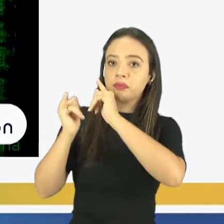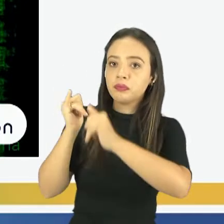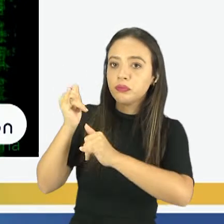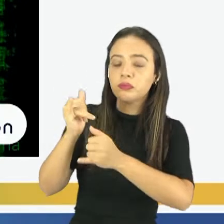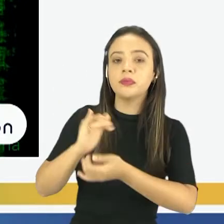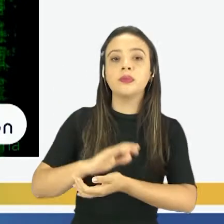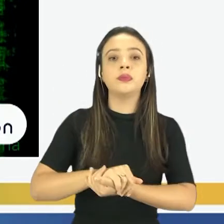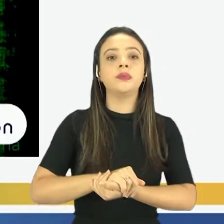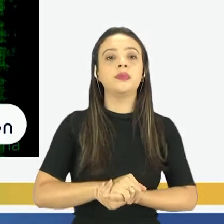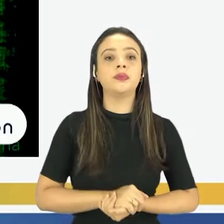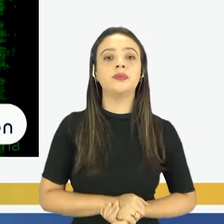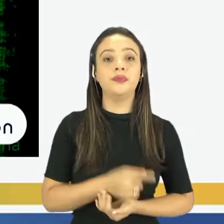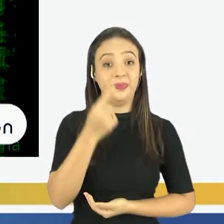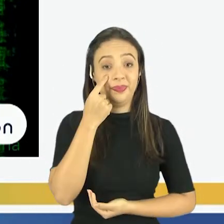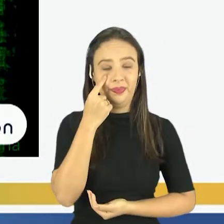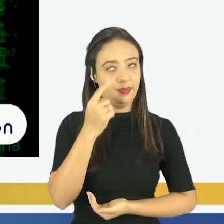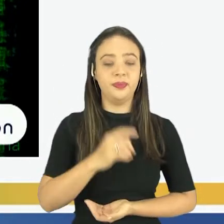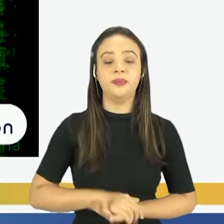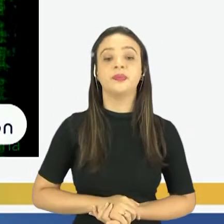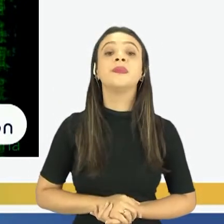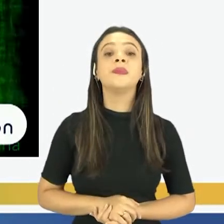bom? Acompanhe aí.